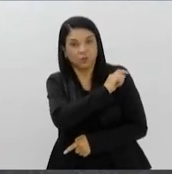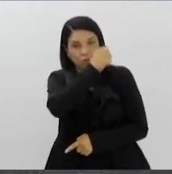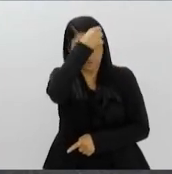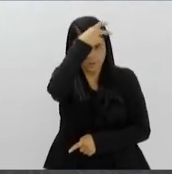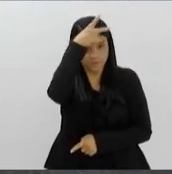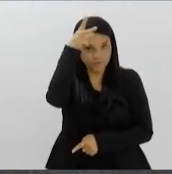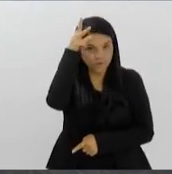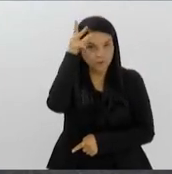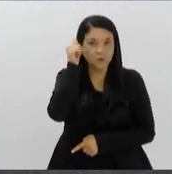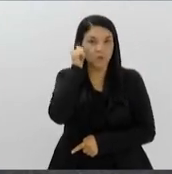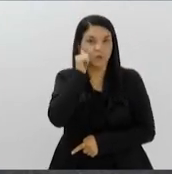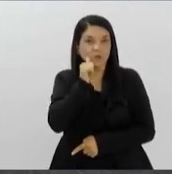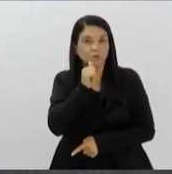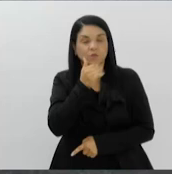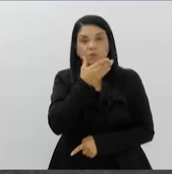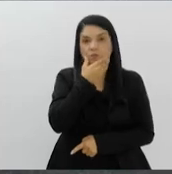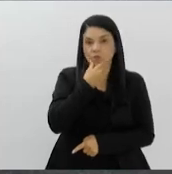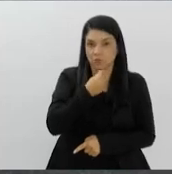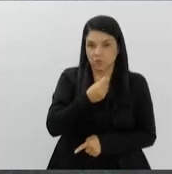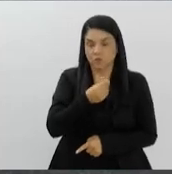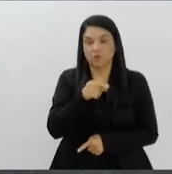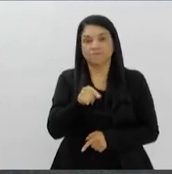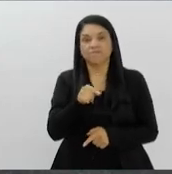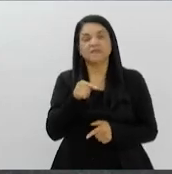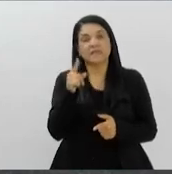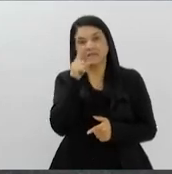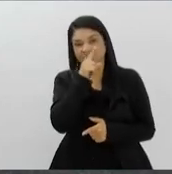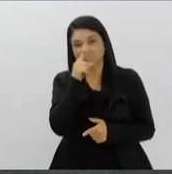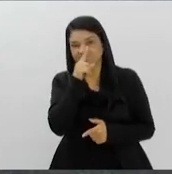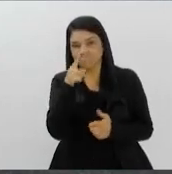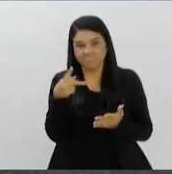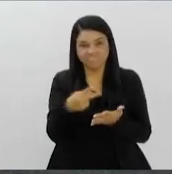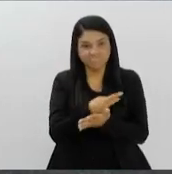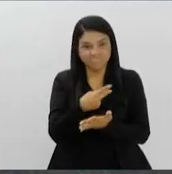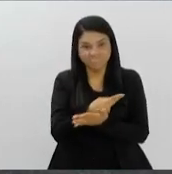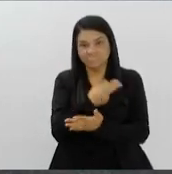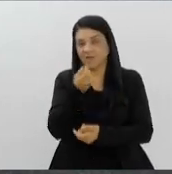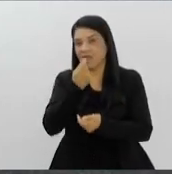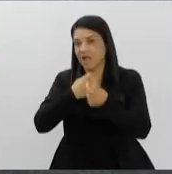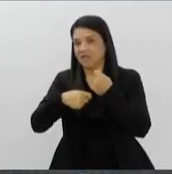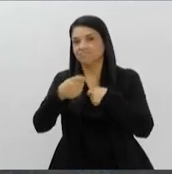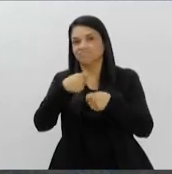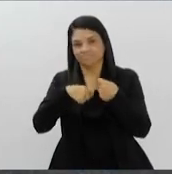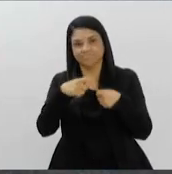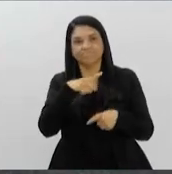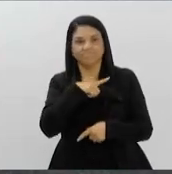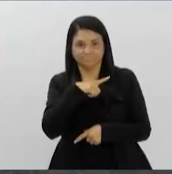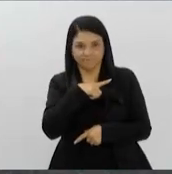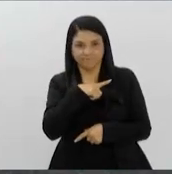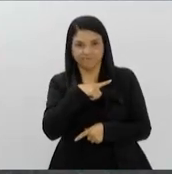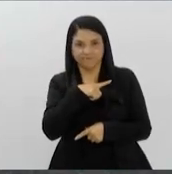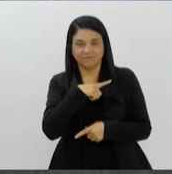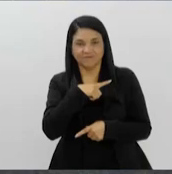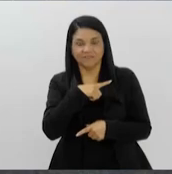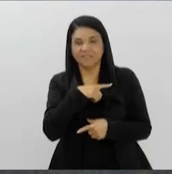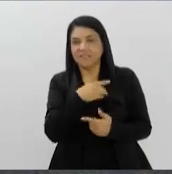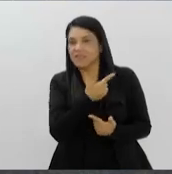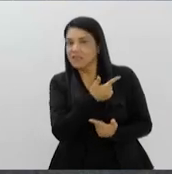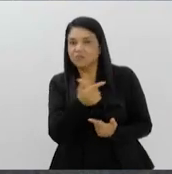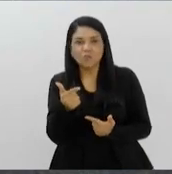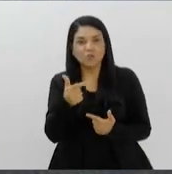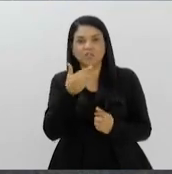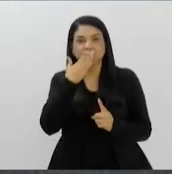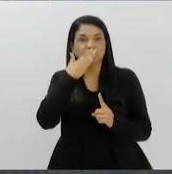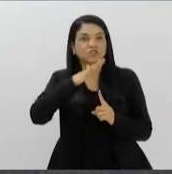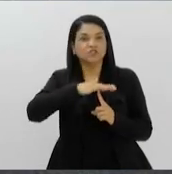e prefeitas, que cometem erros administrativos sem nenhum tipo de dolo, sem